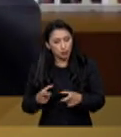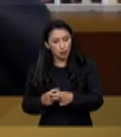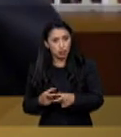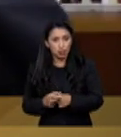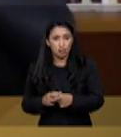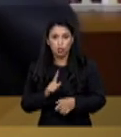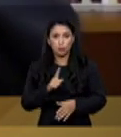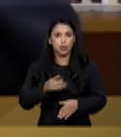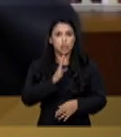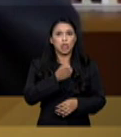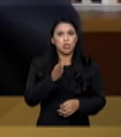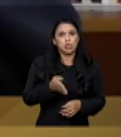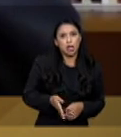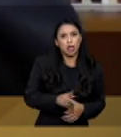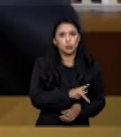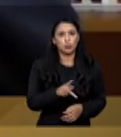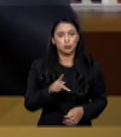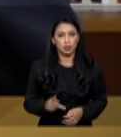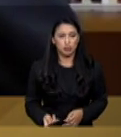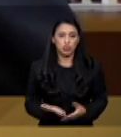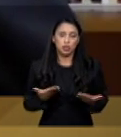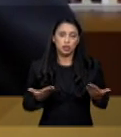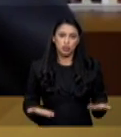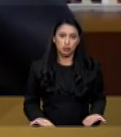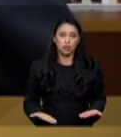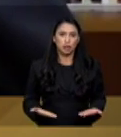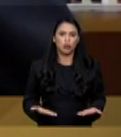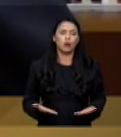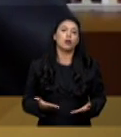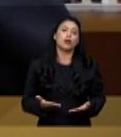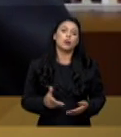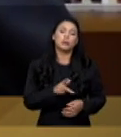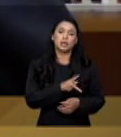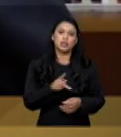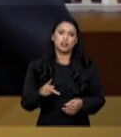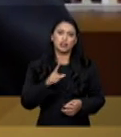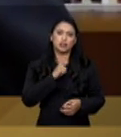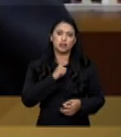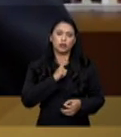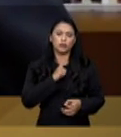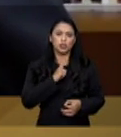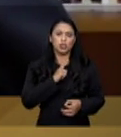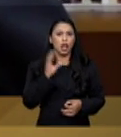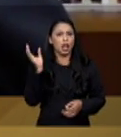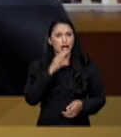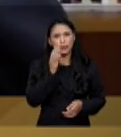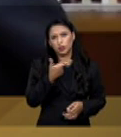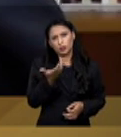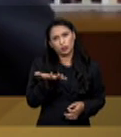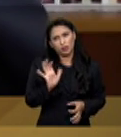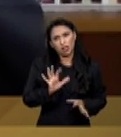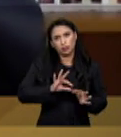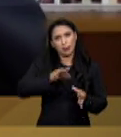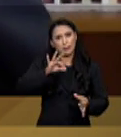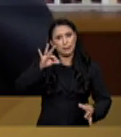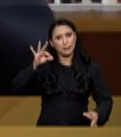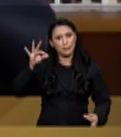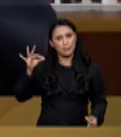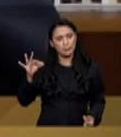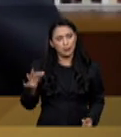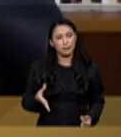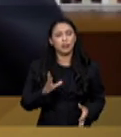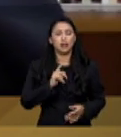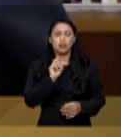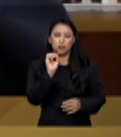A doutrina nacional, presidente, fiz um levantamento rápido para não me alongar, e vou citar apenas uma